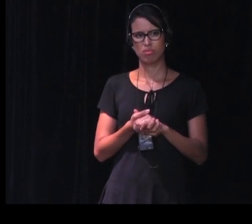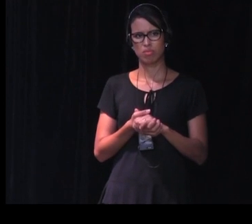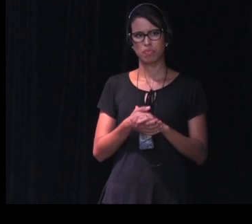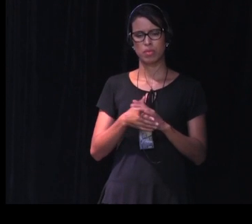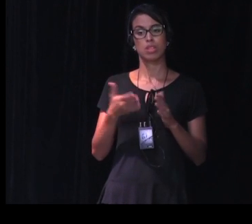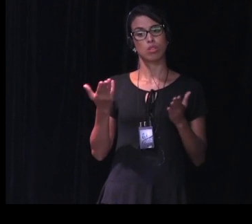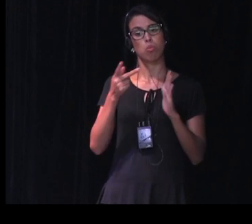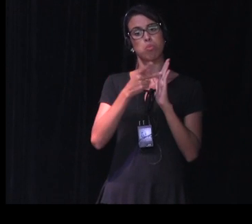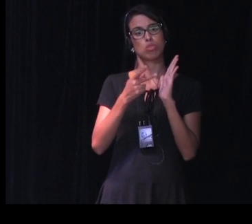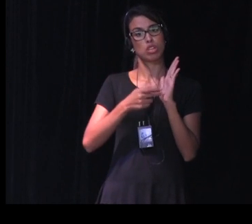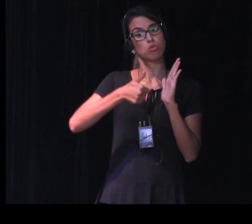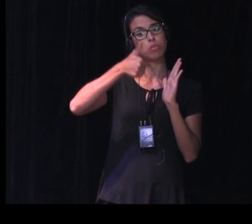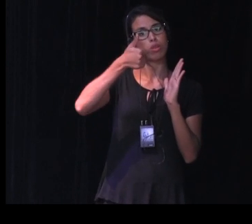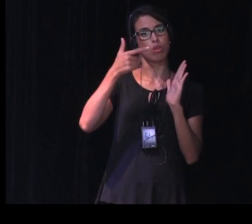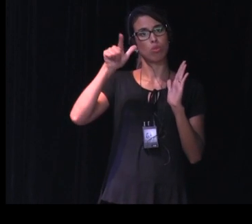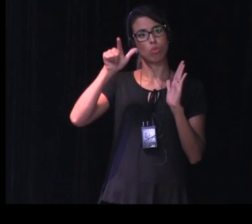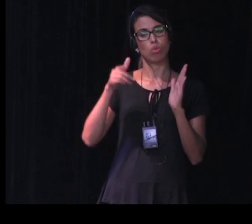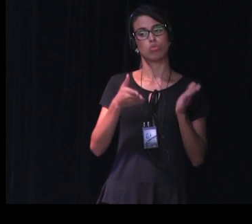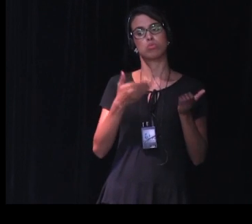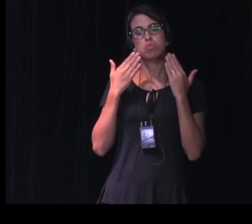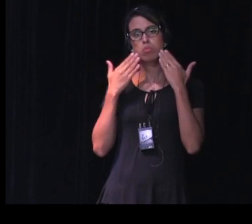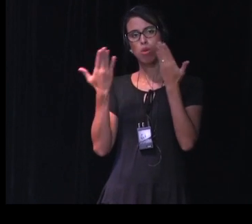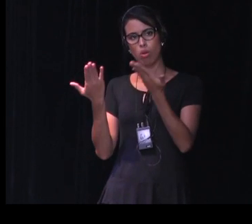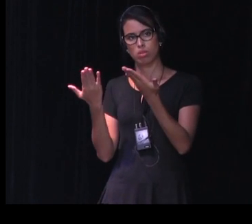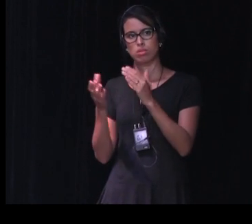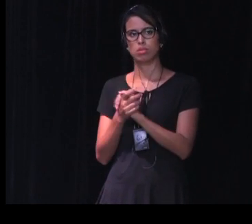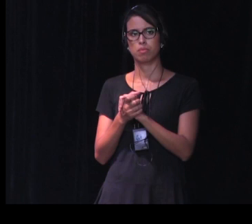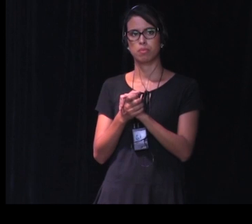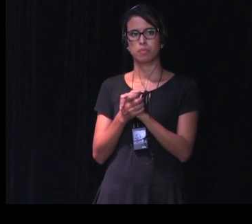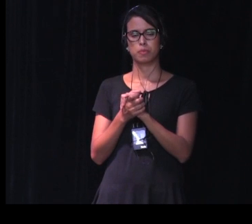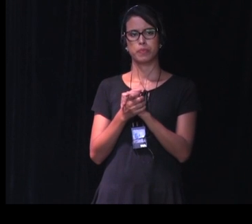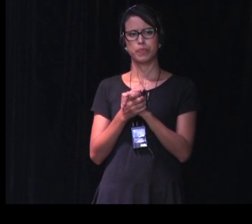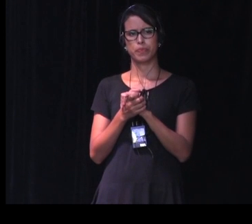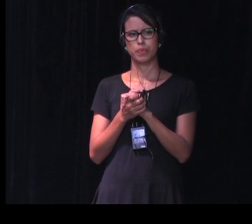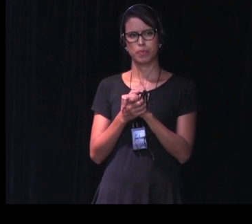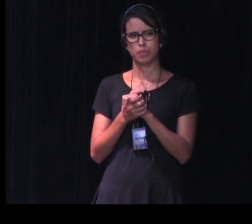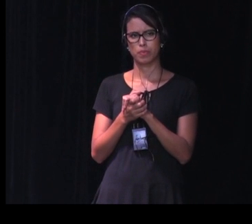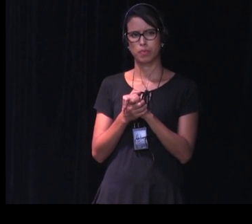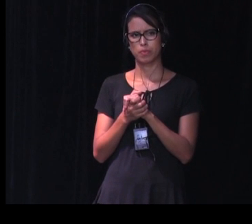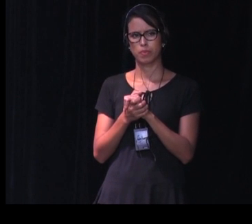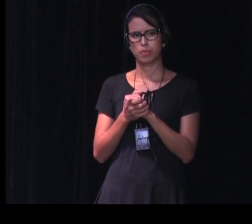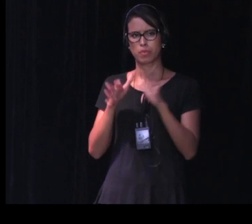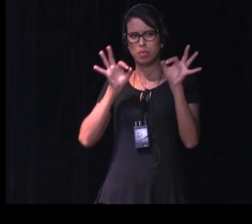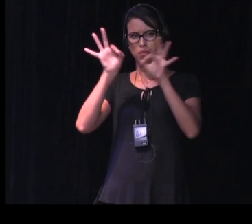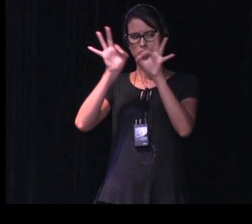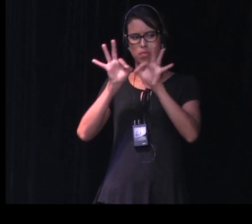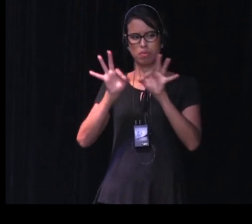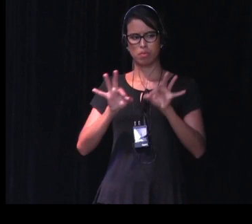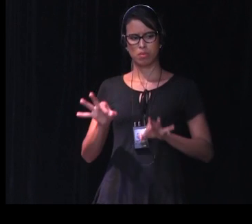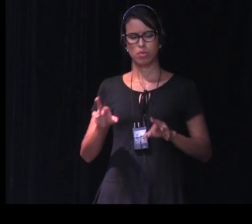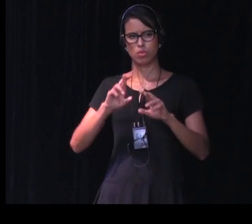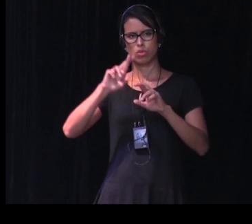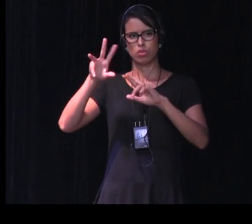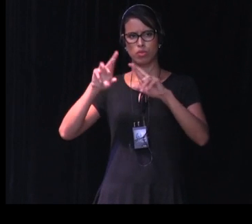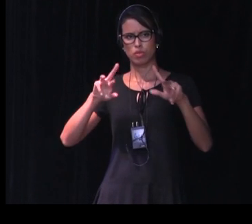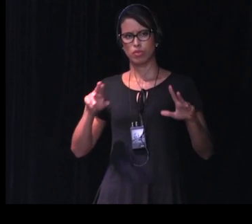este outro pavimento aqui, bem mais delicado, e que os elementos de design